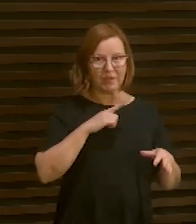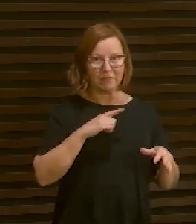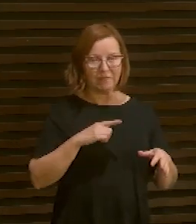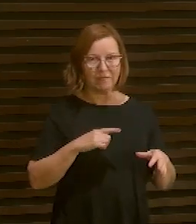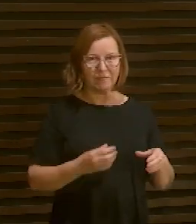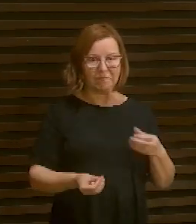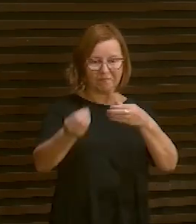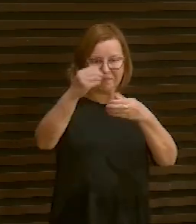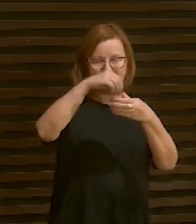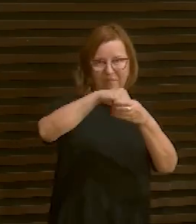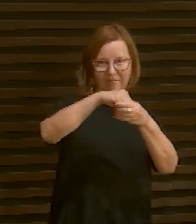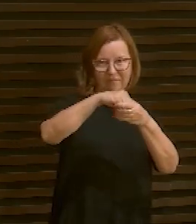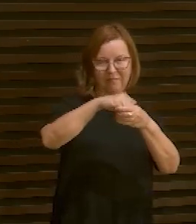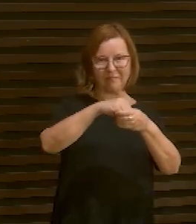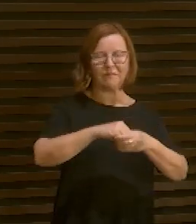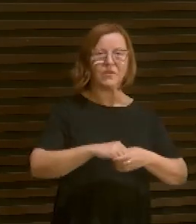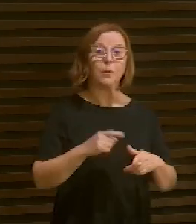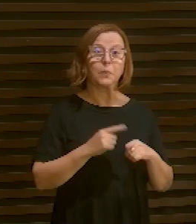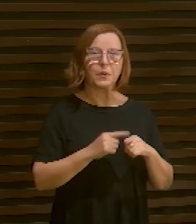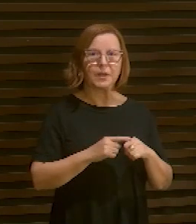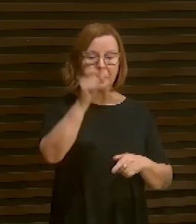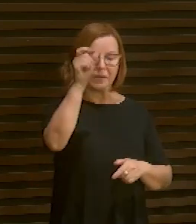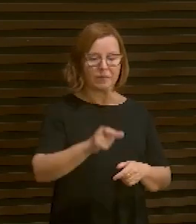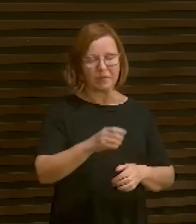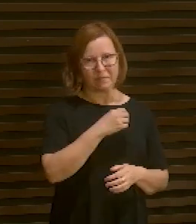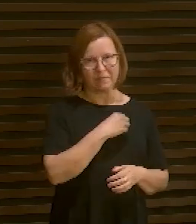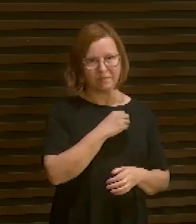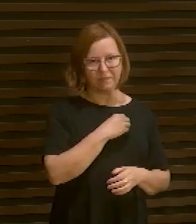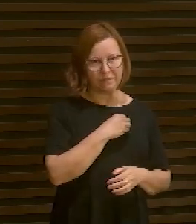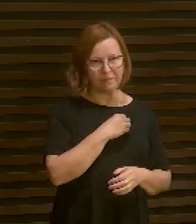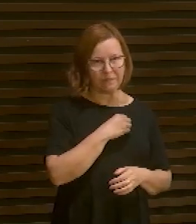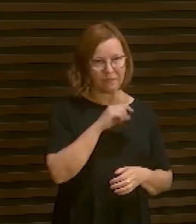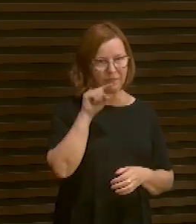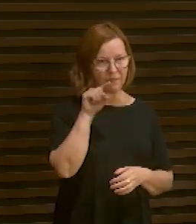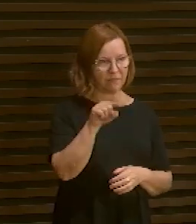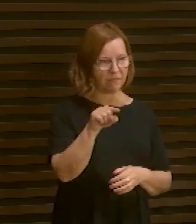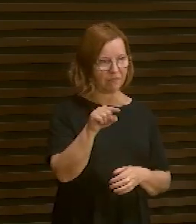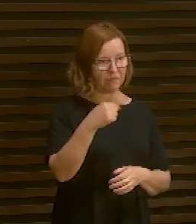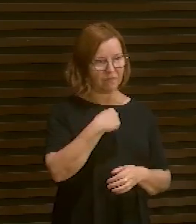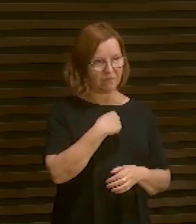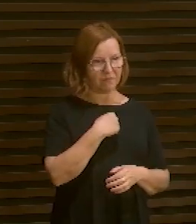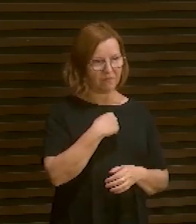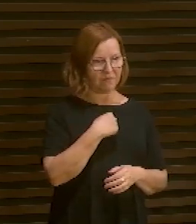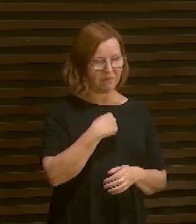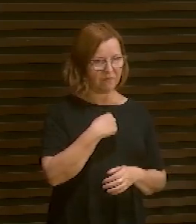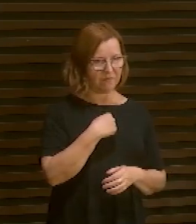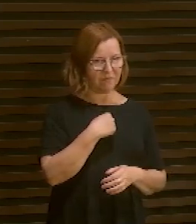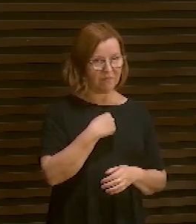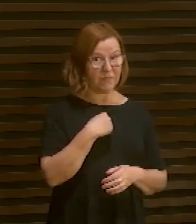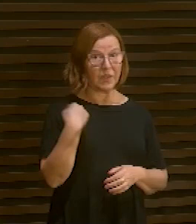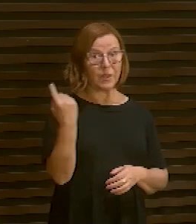uma relação, porque o pecador é você, sou eu, e